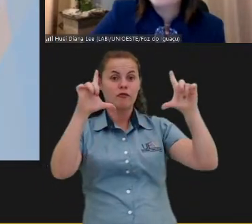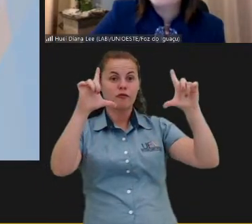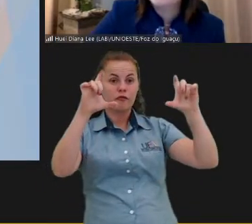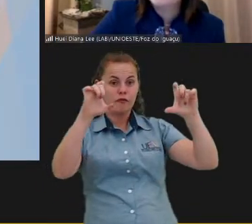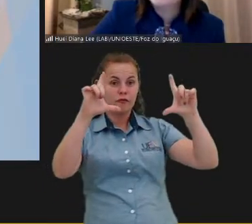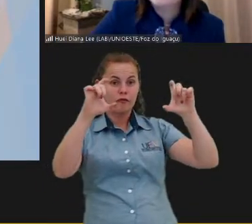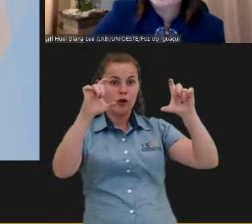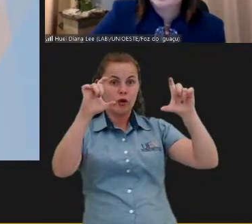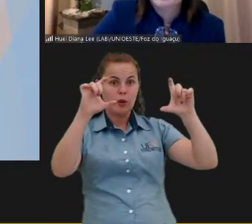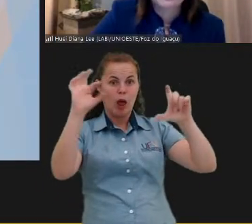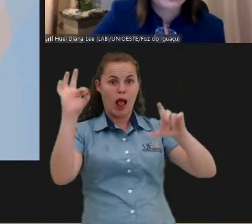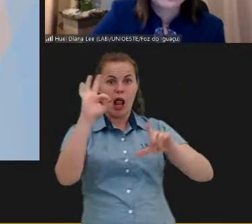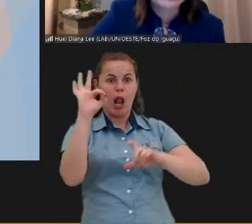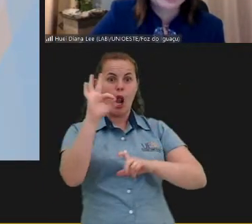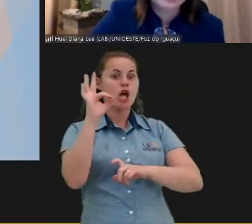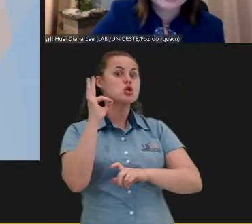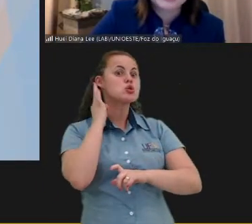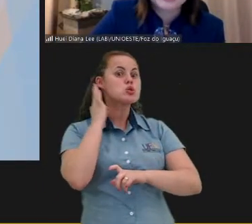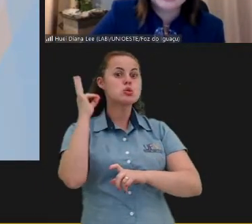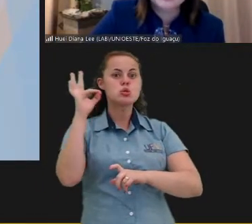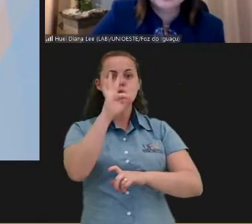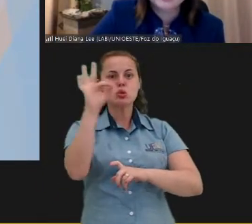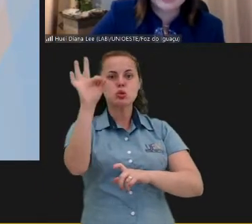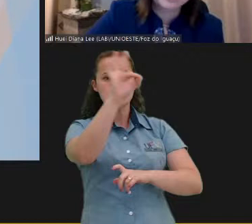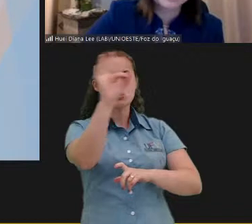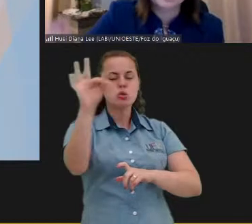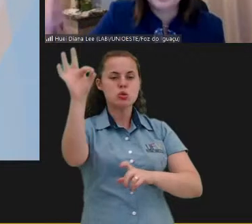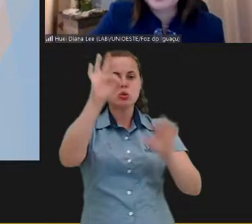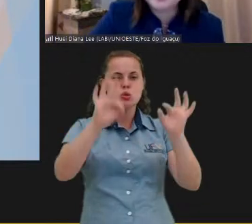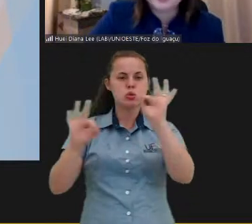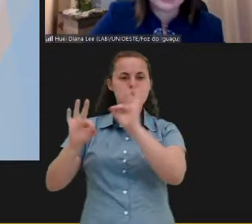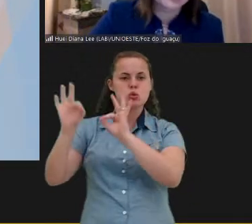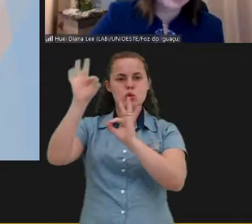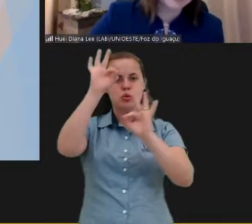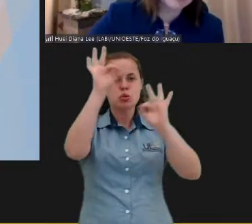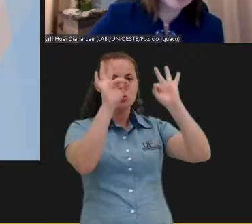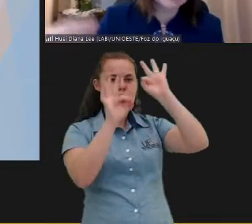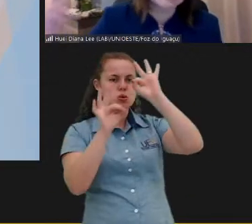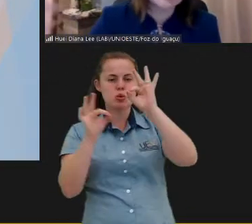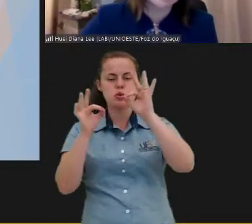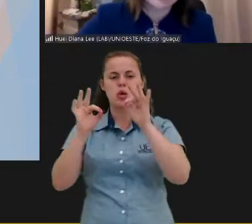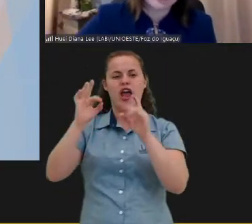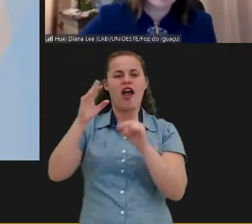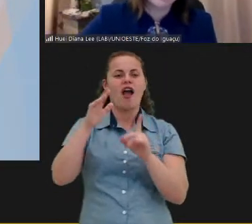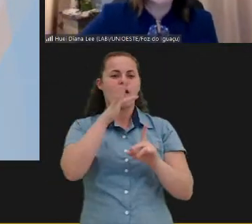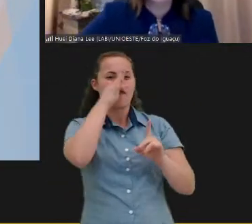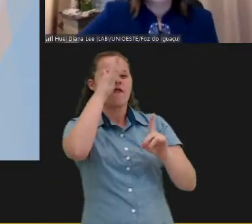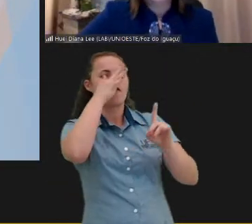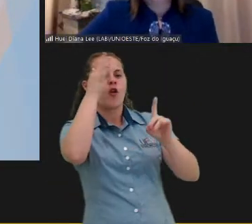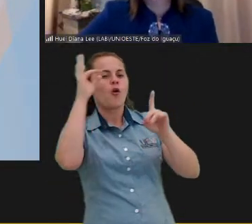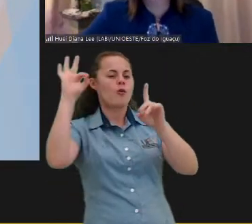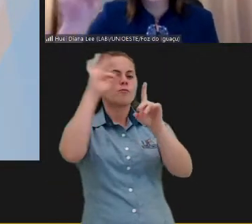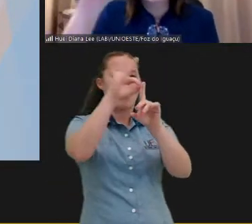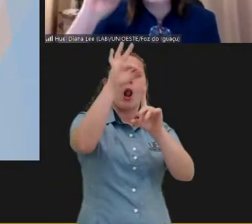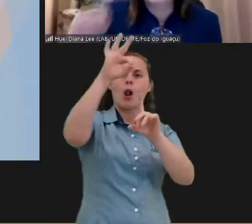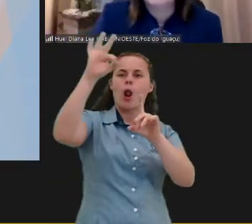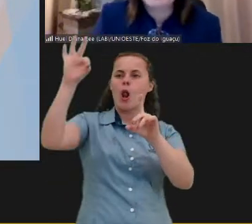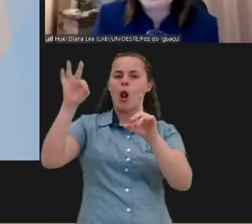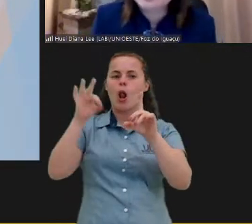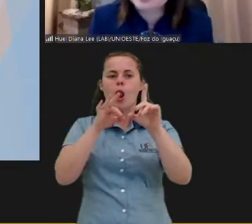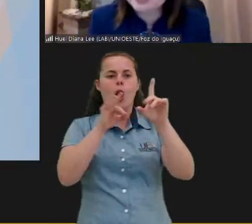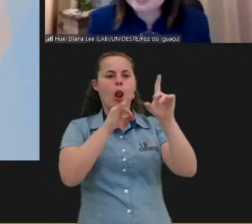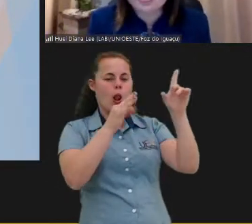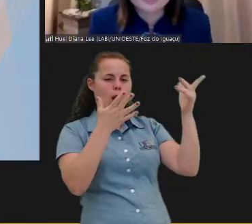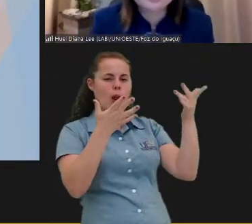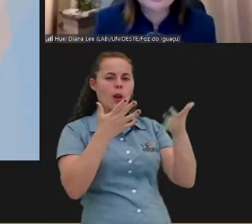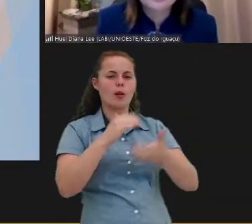Abelhas. Provém tanta coisa linda, não é? Ajudam a polinizar as flores, nos dão mel. Mas eu queria perguntar uma